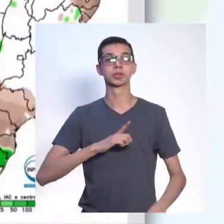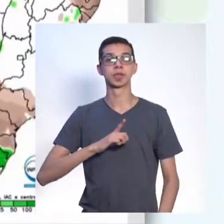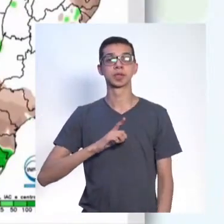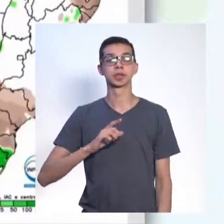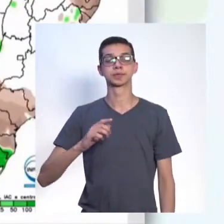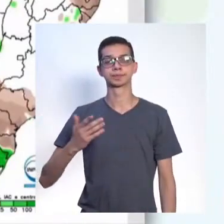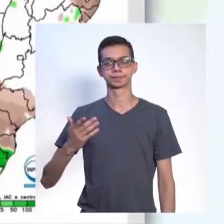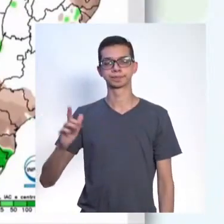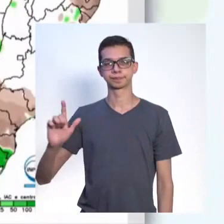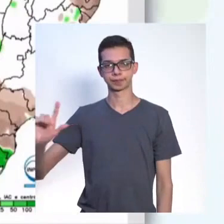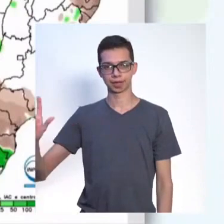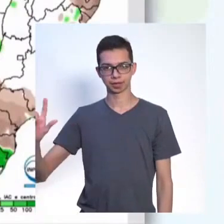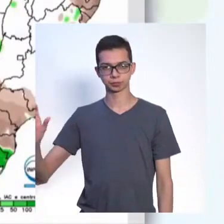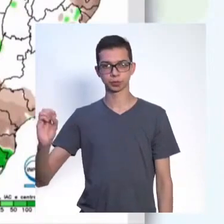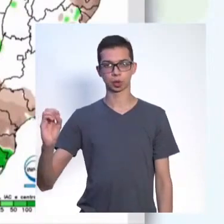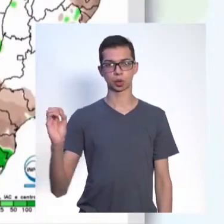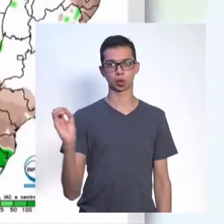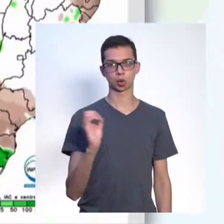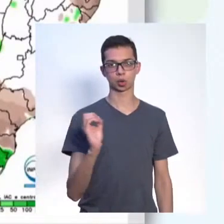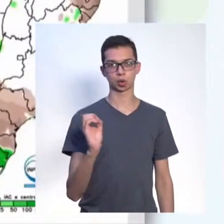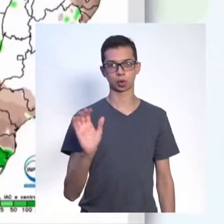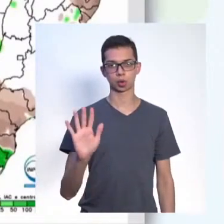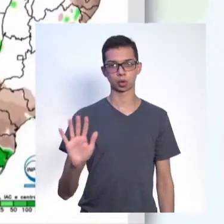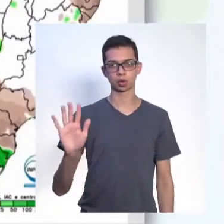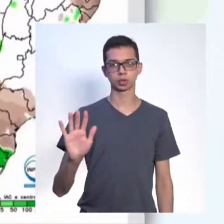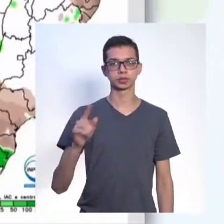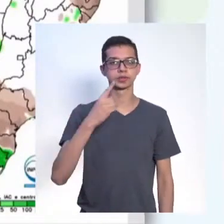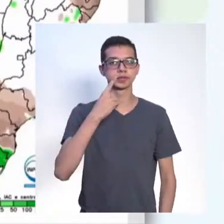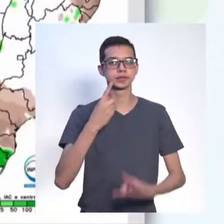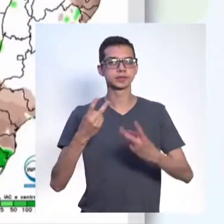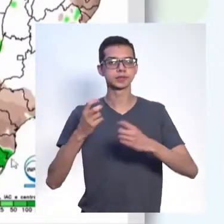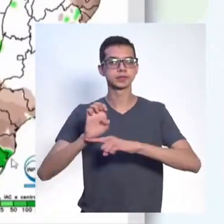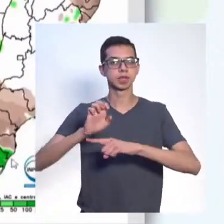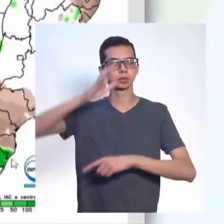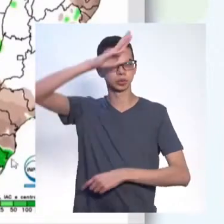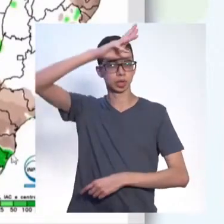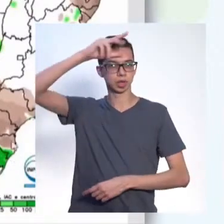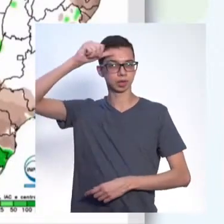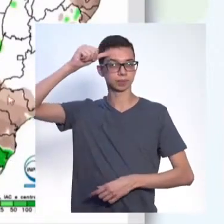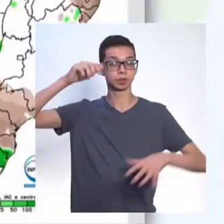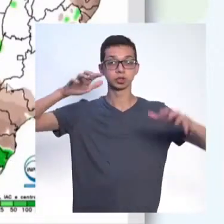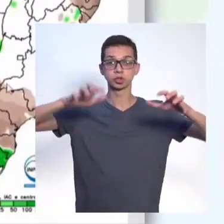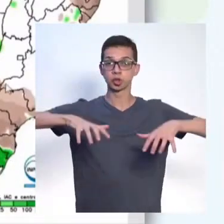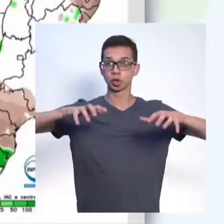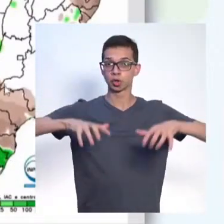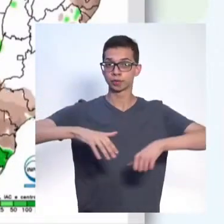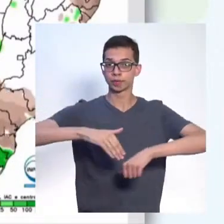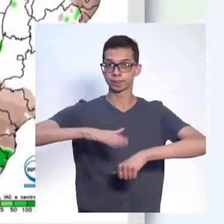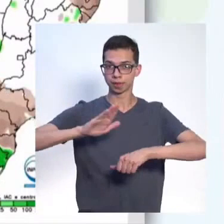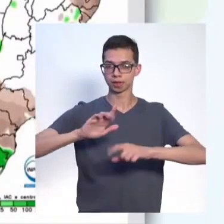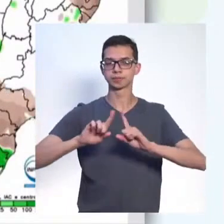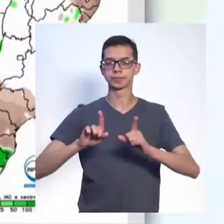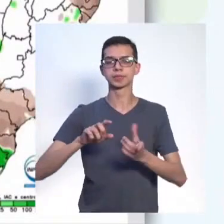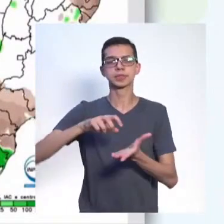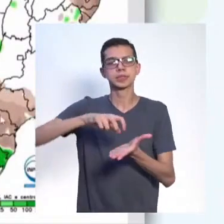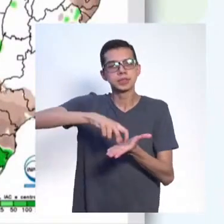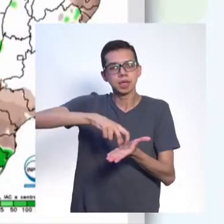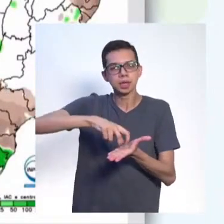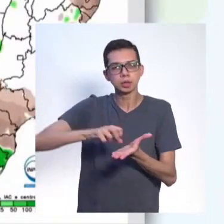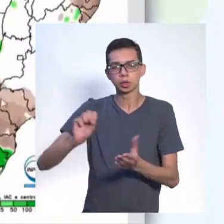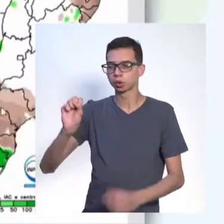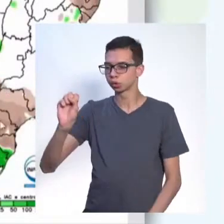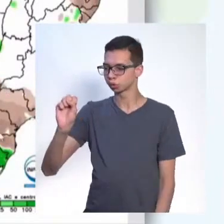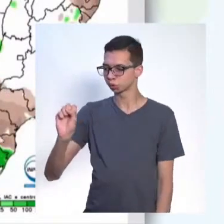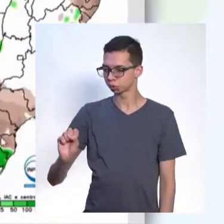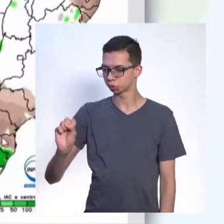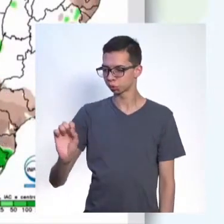pegando principalmente o oeste do estado do Amazonas, chuvas acima da média. Já para a porção mais ao centro-sul do país, na sua